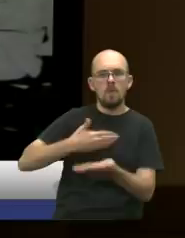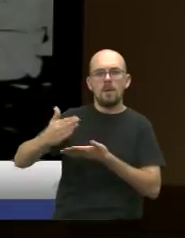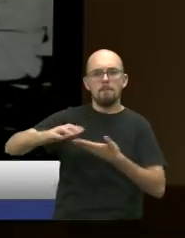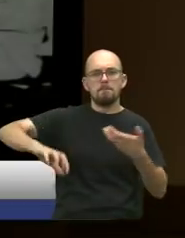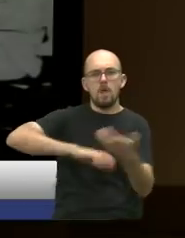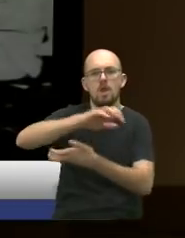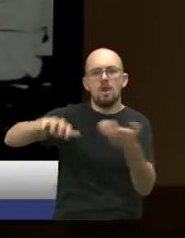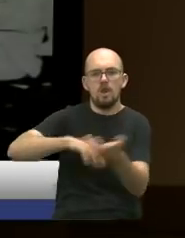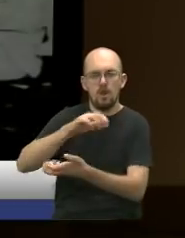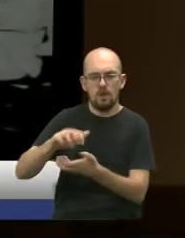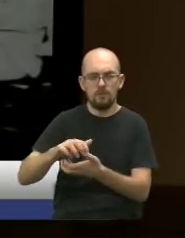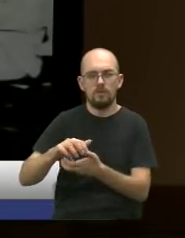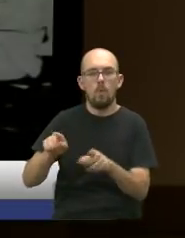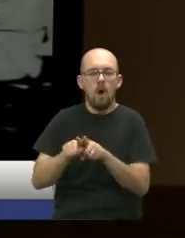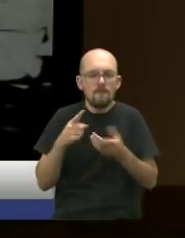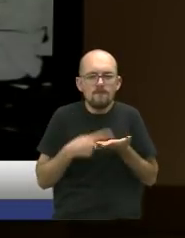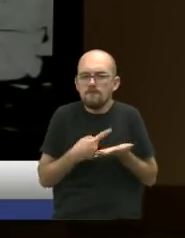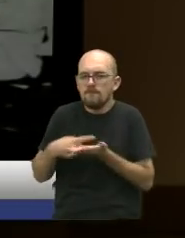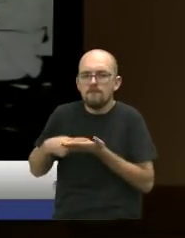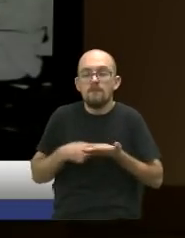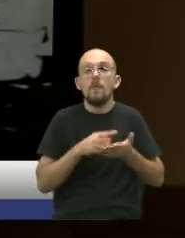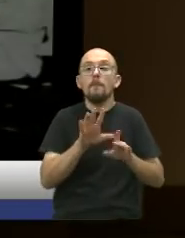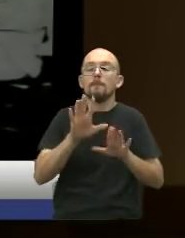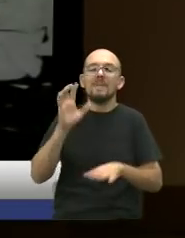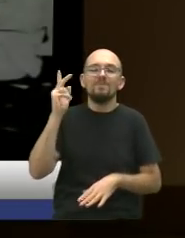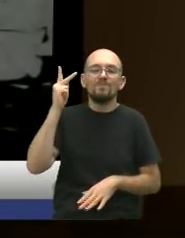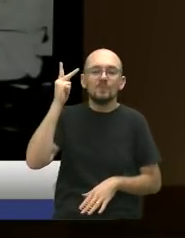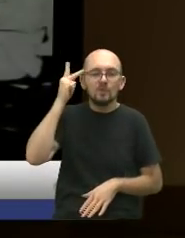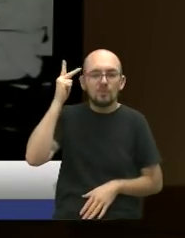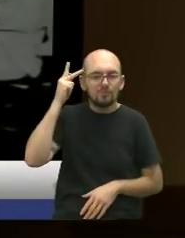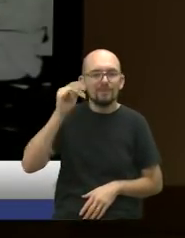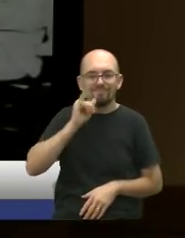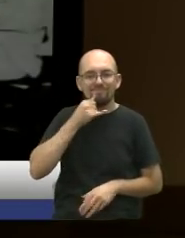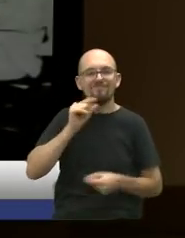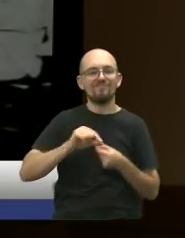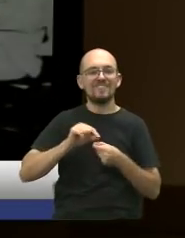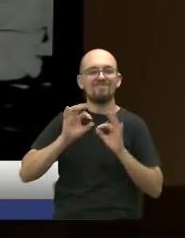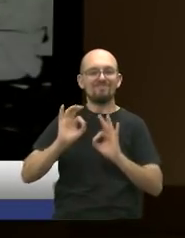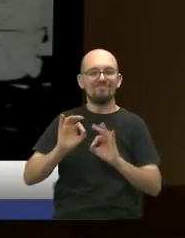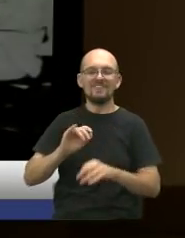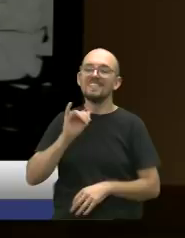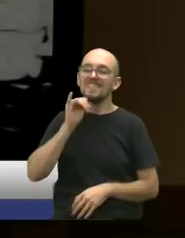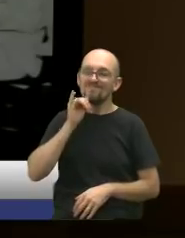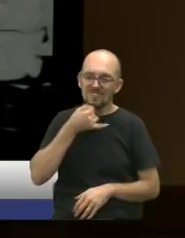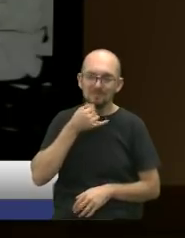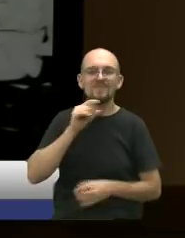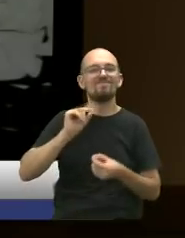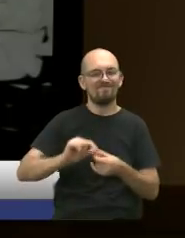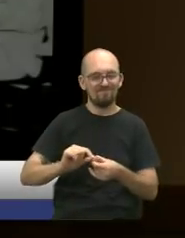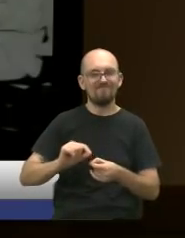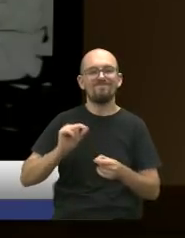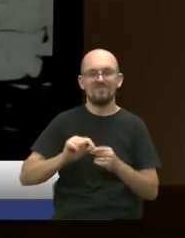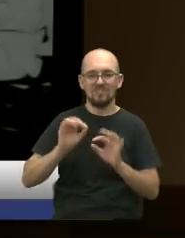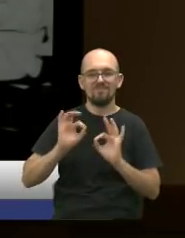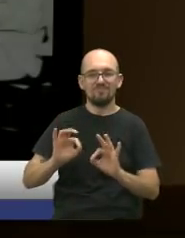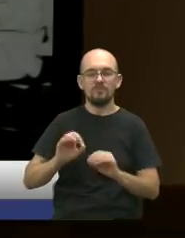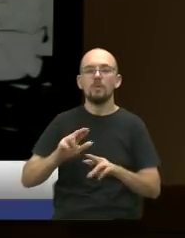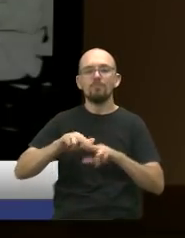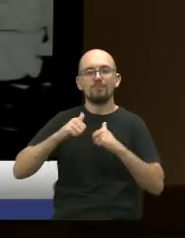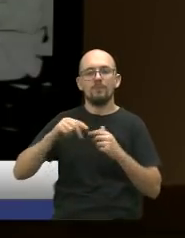imediatamente. E São Paulo, infelizmente, cumpriu a promessa. Infelizmente, São Paulo cumpriu o combinado, por isso que deu